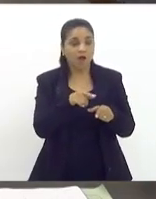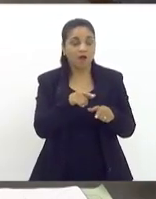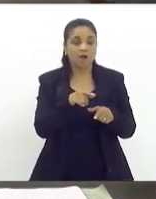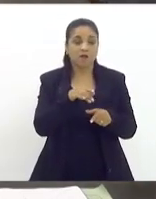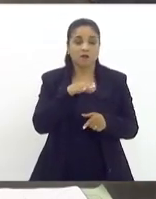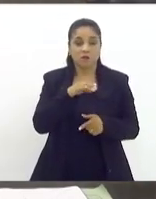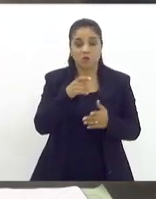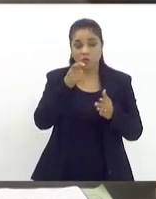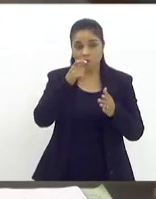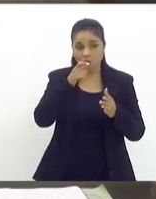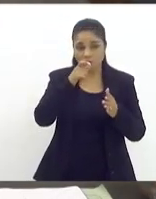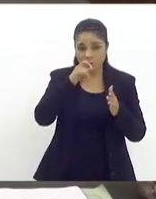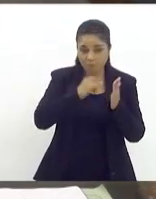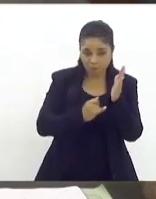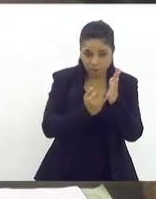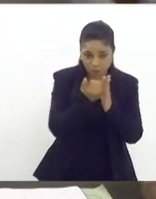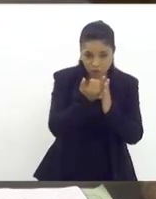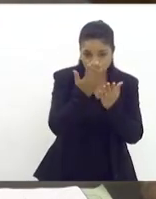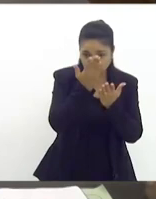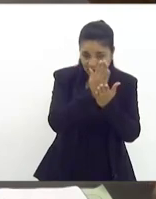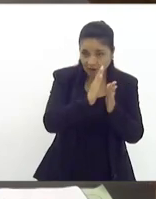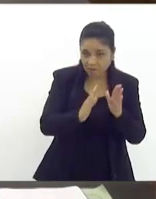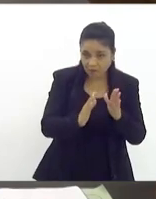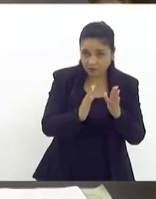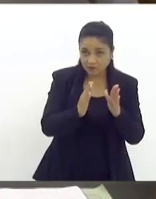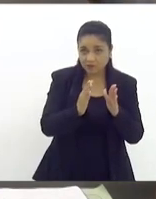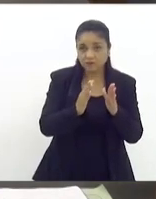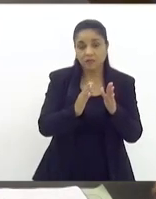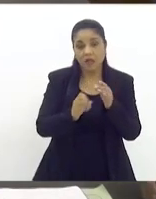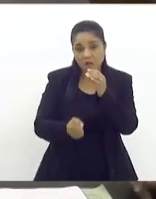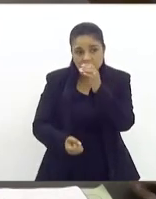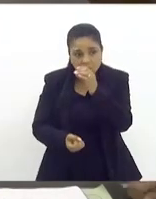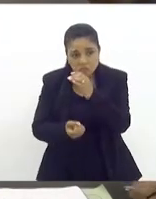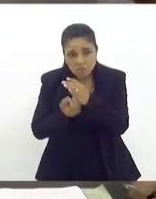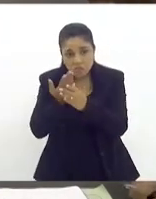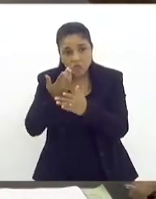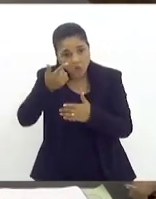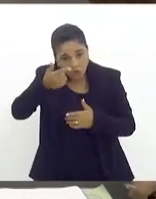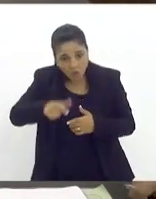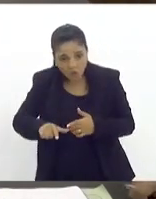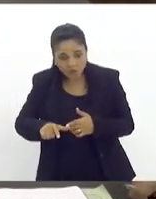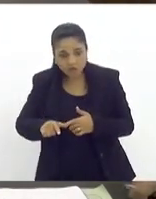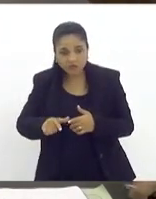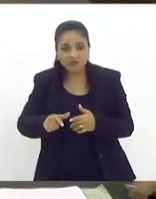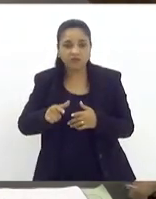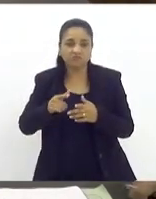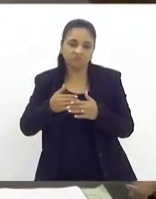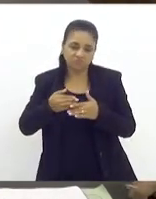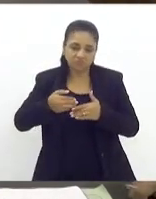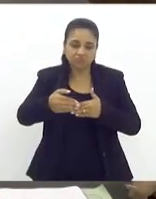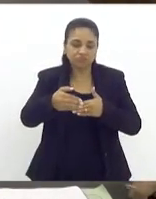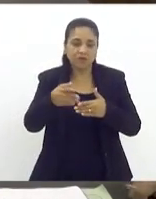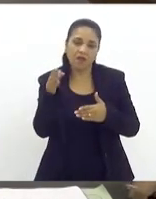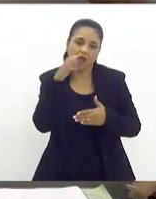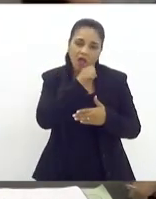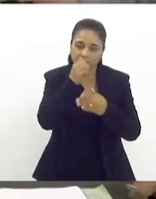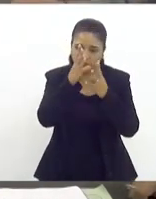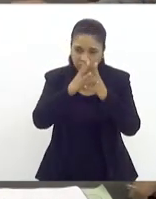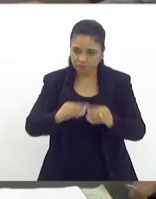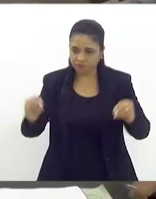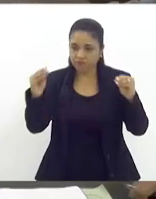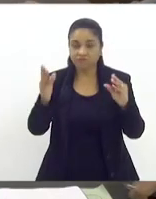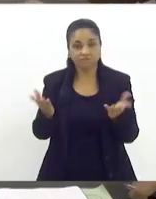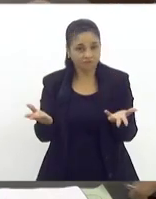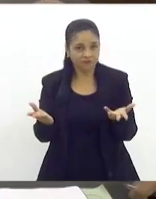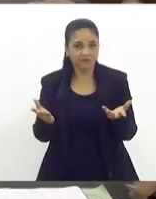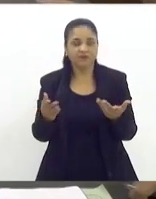ao apagar das luzes, estaríamos criando outros que serão extintos em muito pouco tempo. Mas vamos adiantar. De qualquer